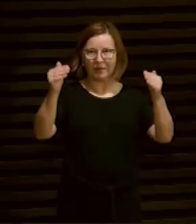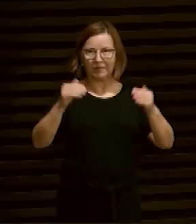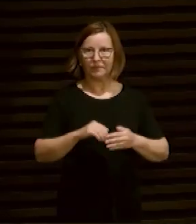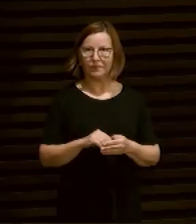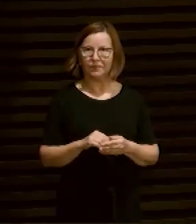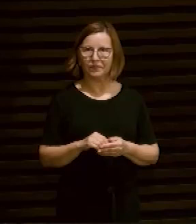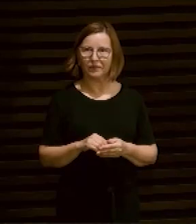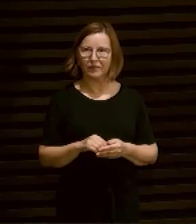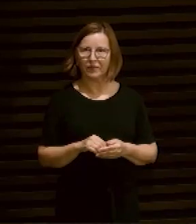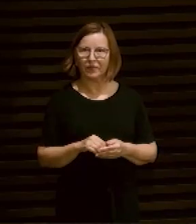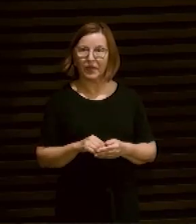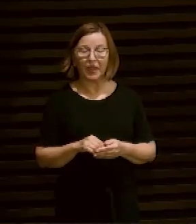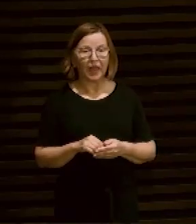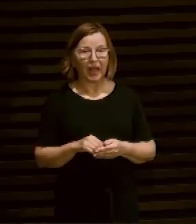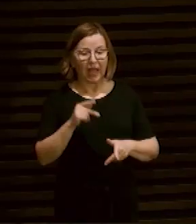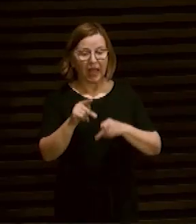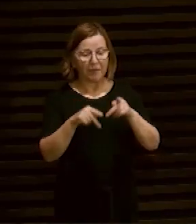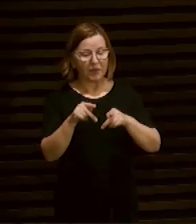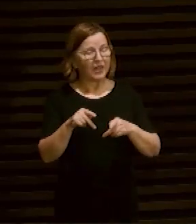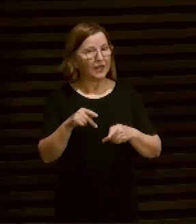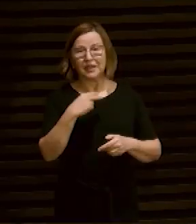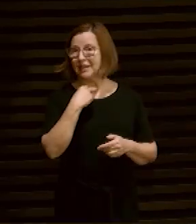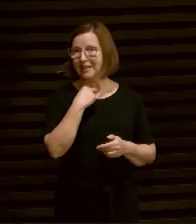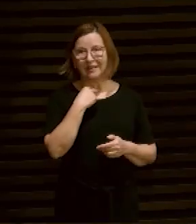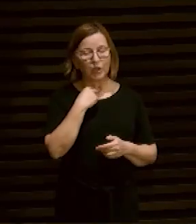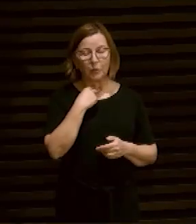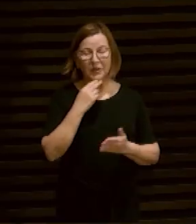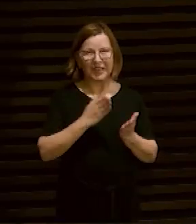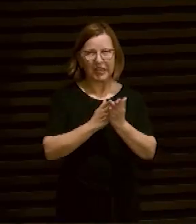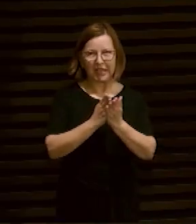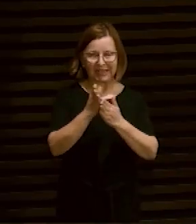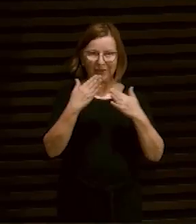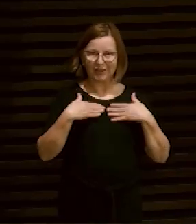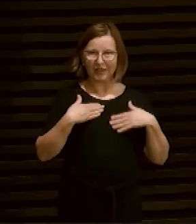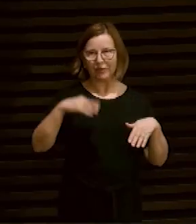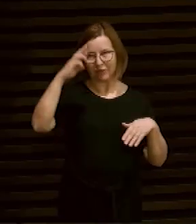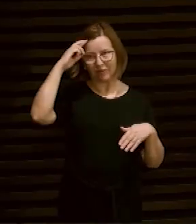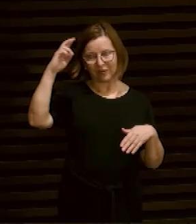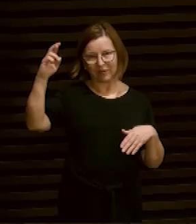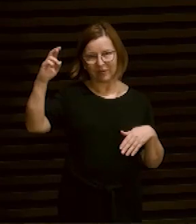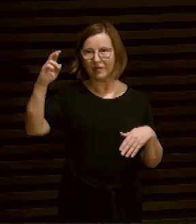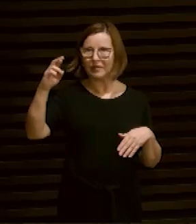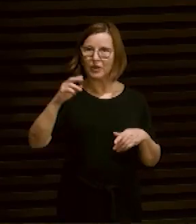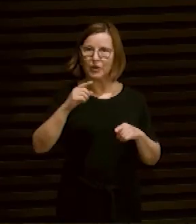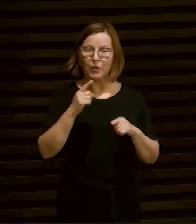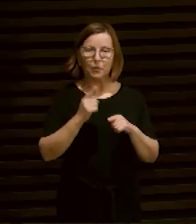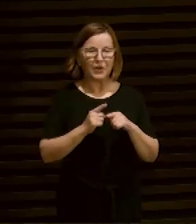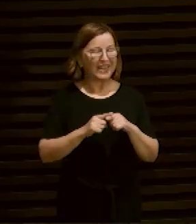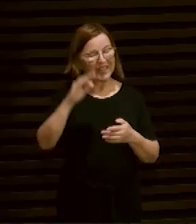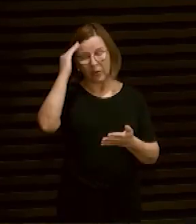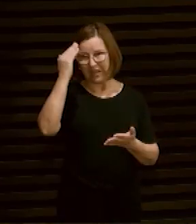entrar por causa da incredulidade. O capítulo aqui ele é dividido em